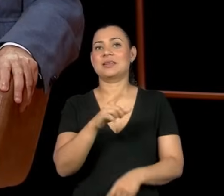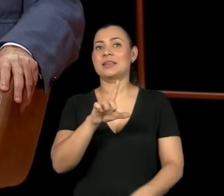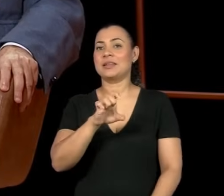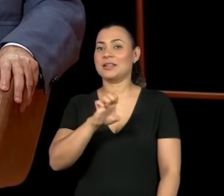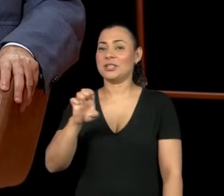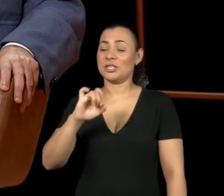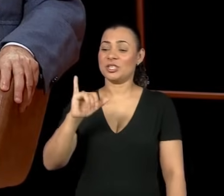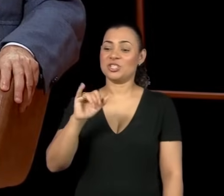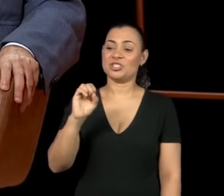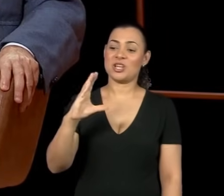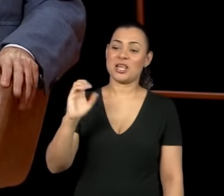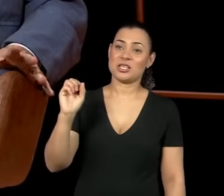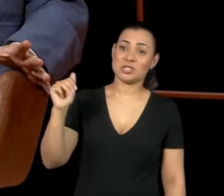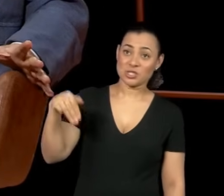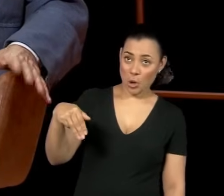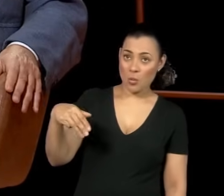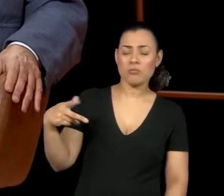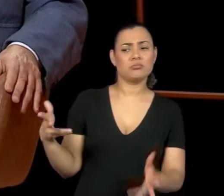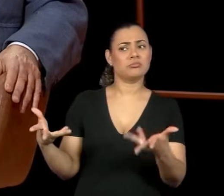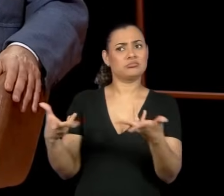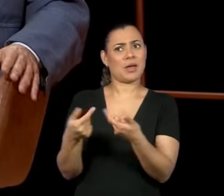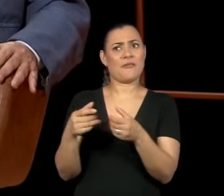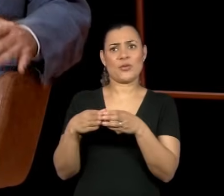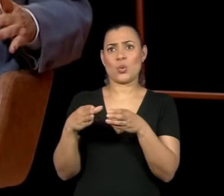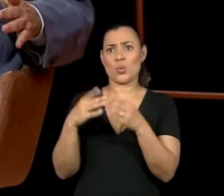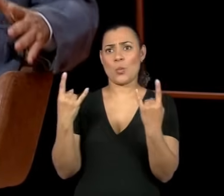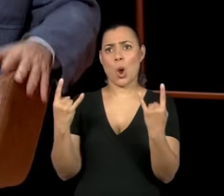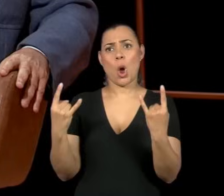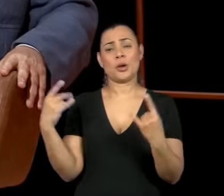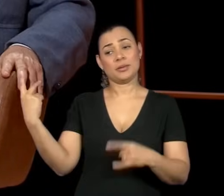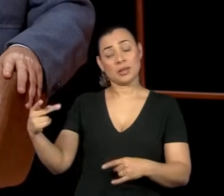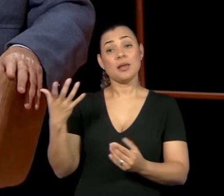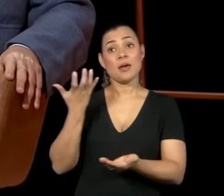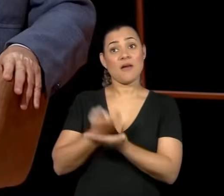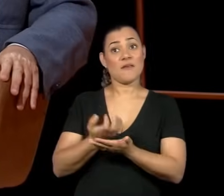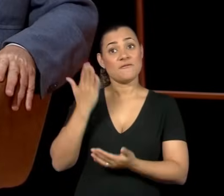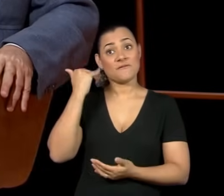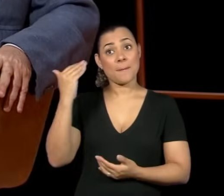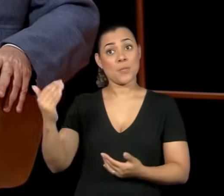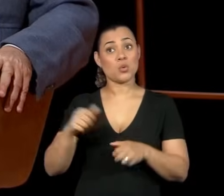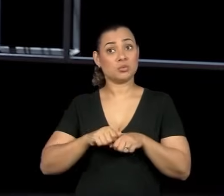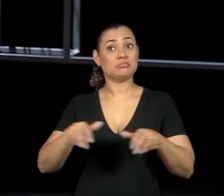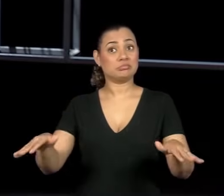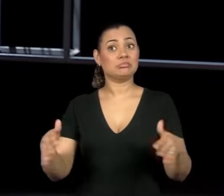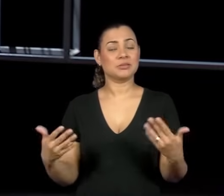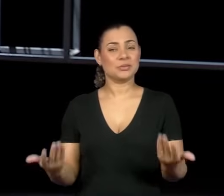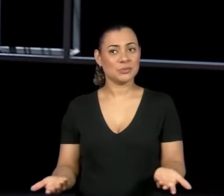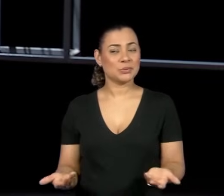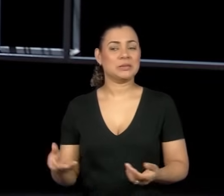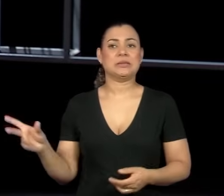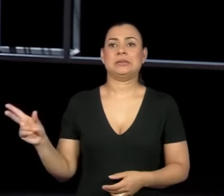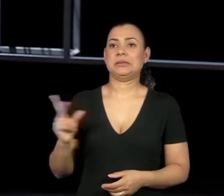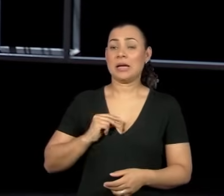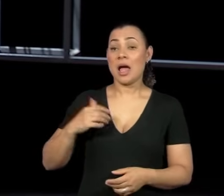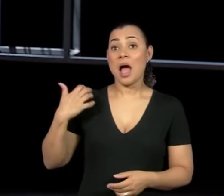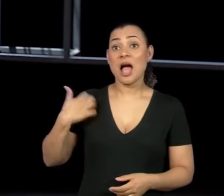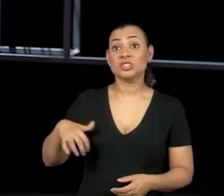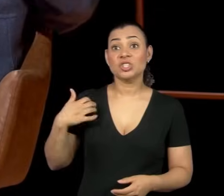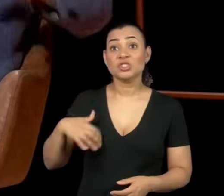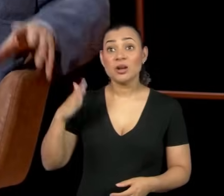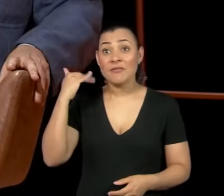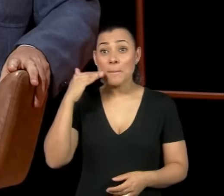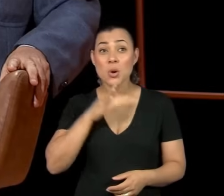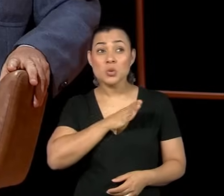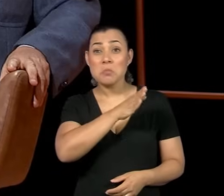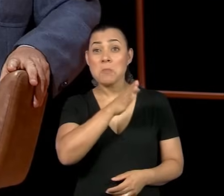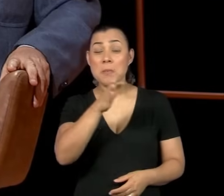Lee Jackson, que era fantástica. Gravaram uma música de sucesso, Reigel, foi sucesso na Argentina,